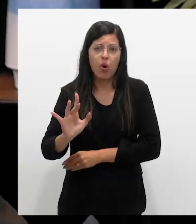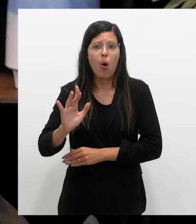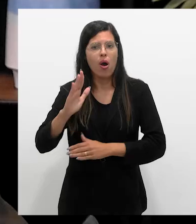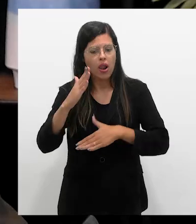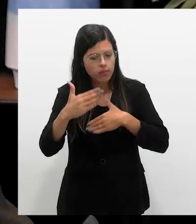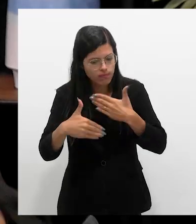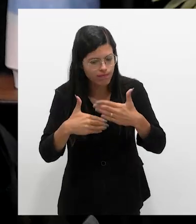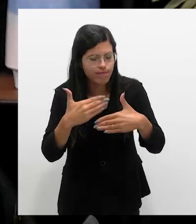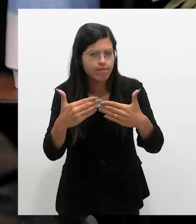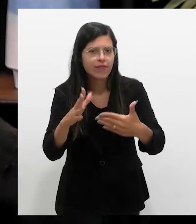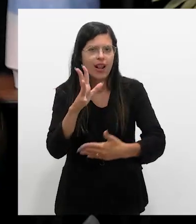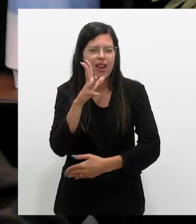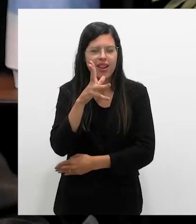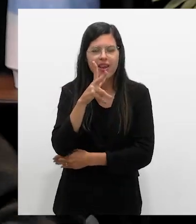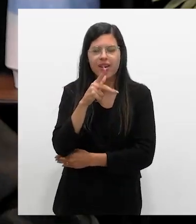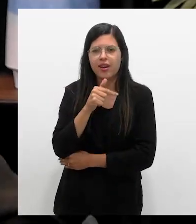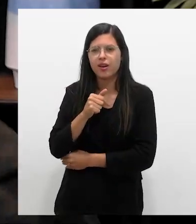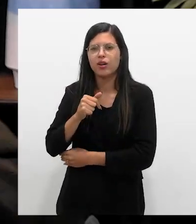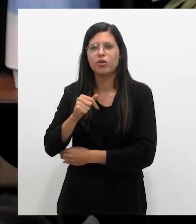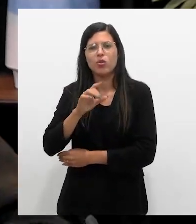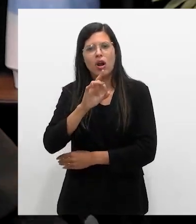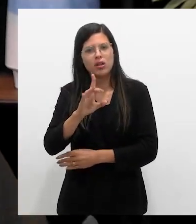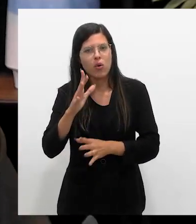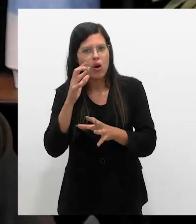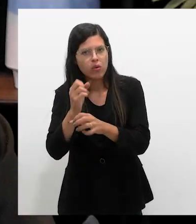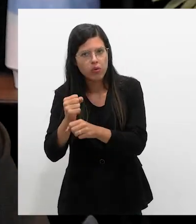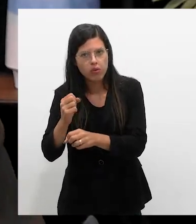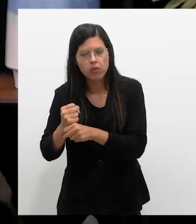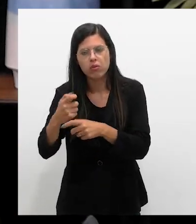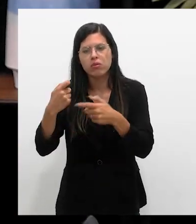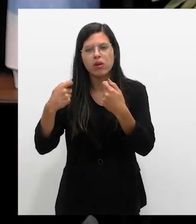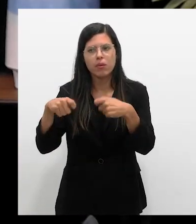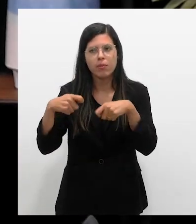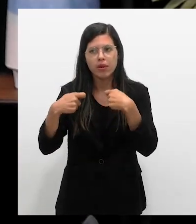133 pessoas votando com um procedimento lento, né? De levantar, ir lá,